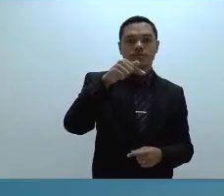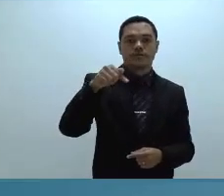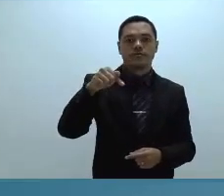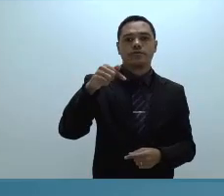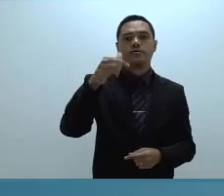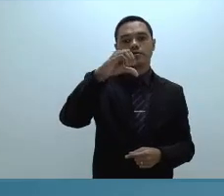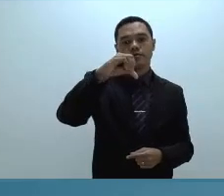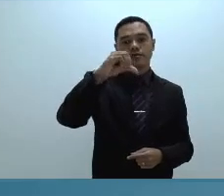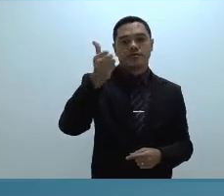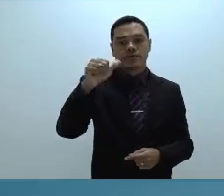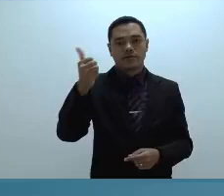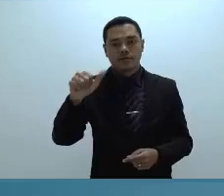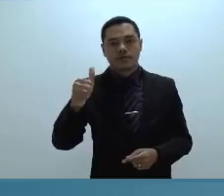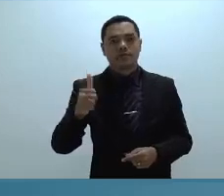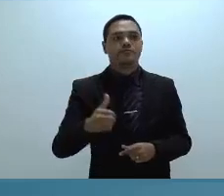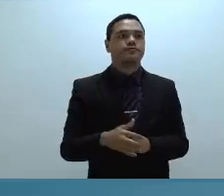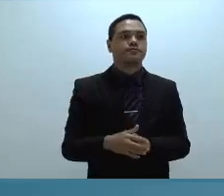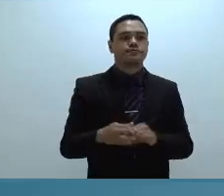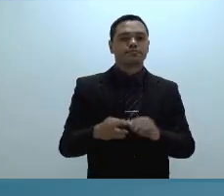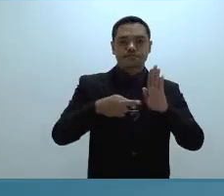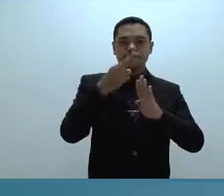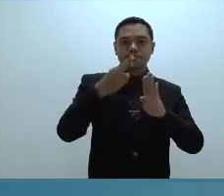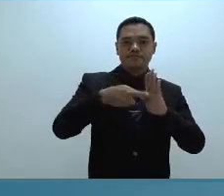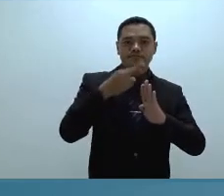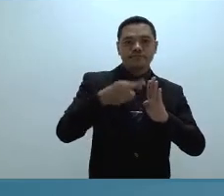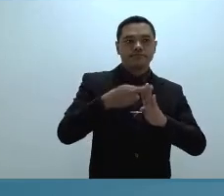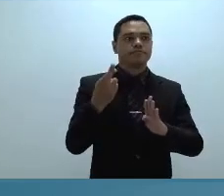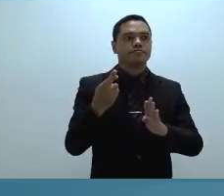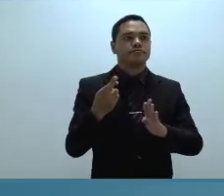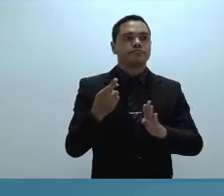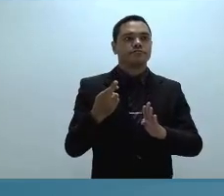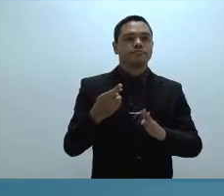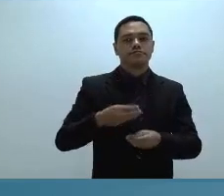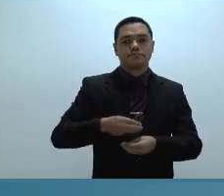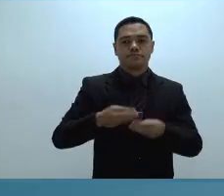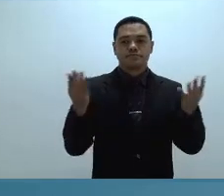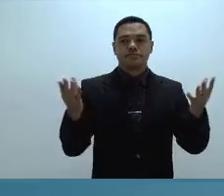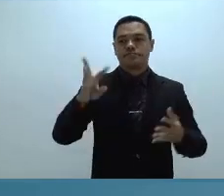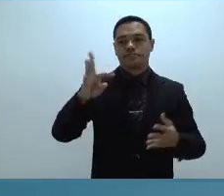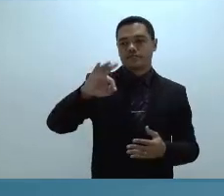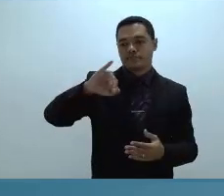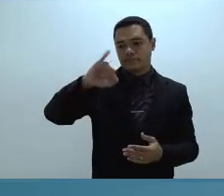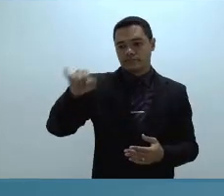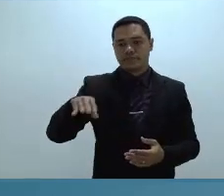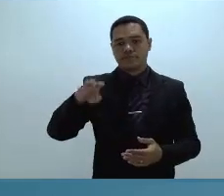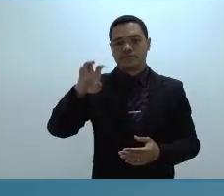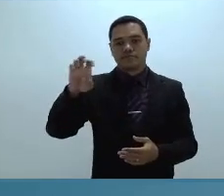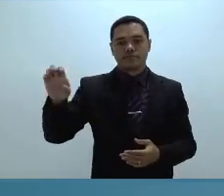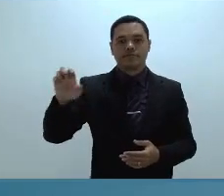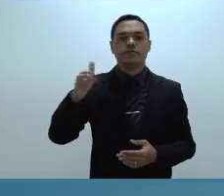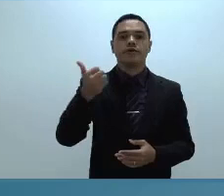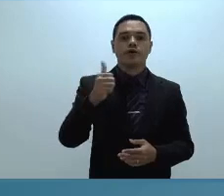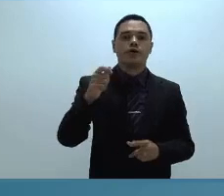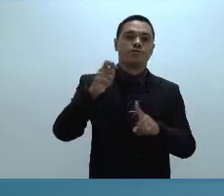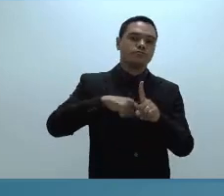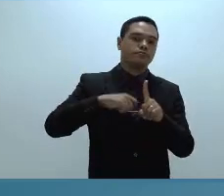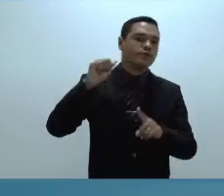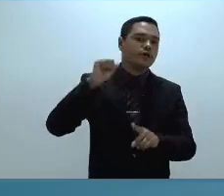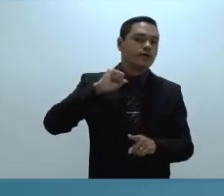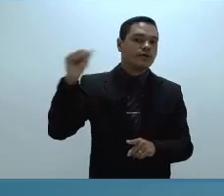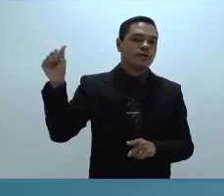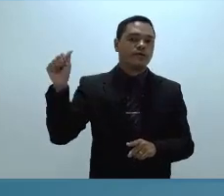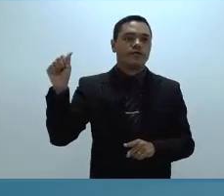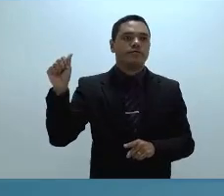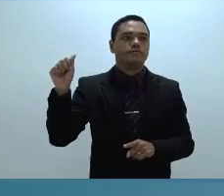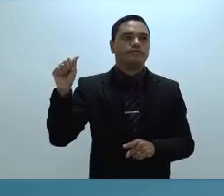177.911-DF, também da relatoria da ministra Nancy Andrigues e publicada no DJE 11 de abril de 2021, onde, na parte que